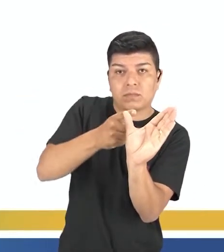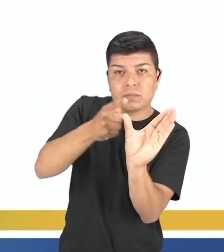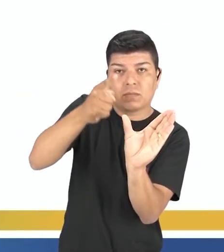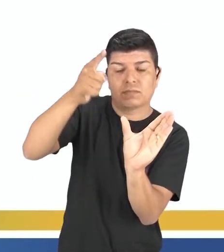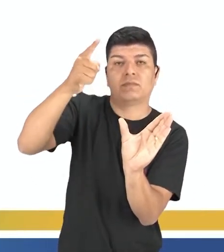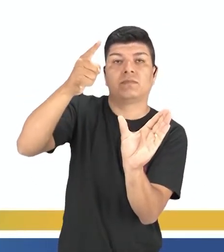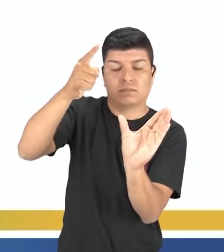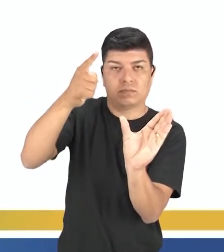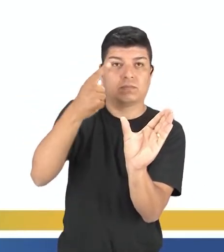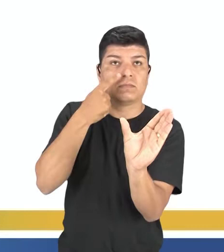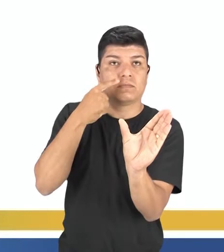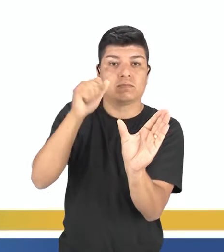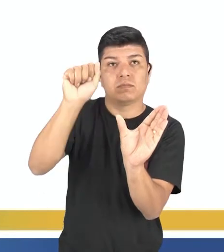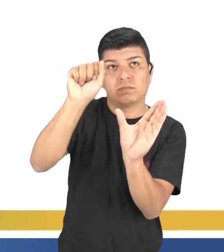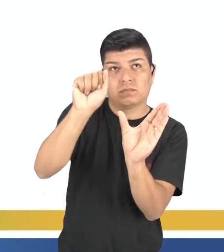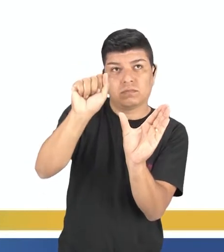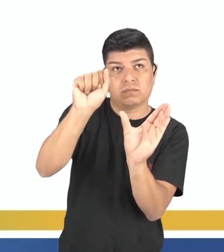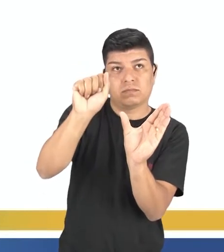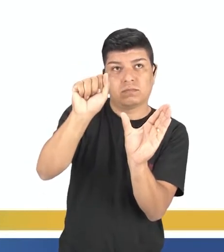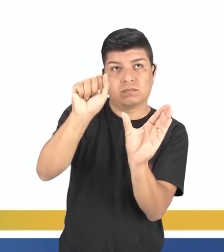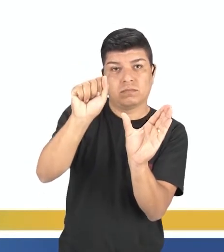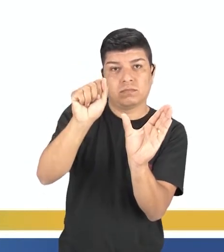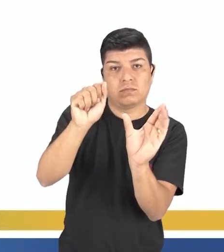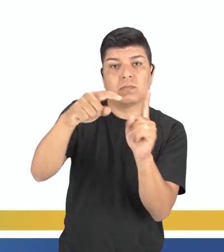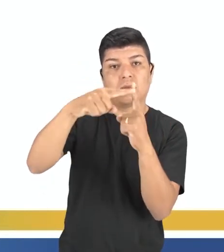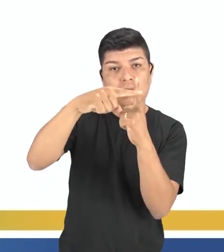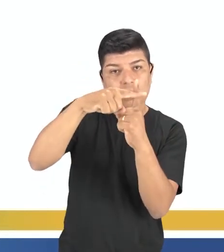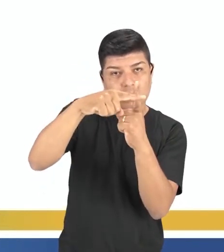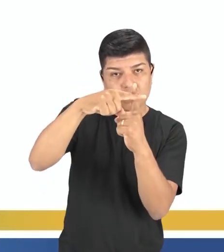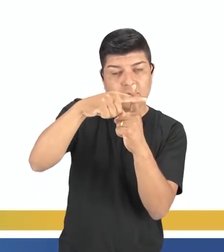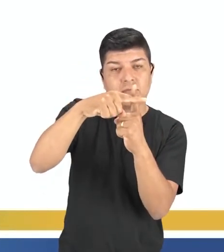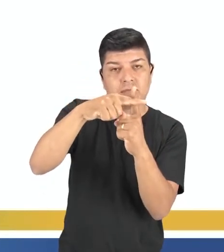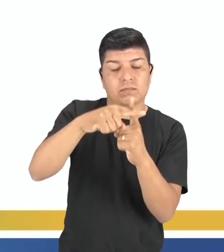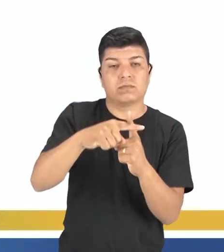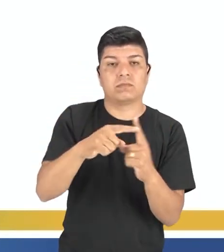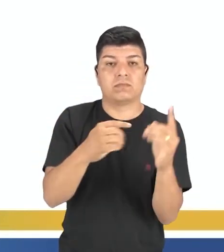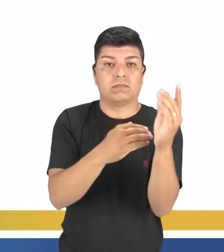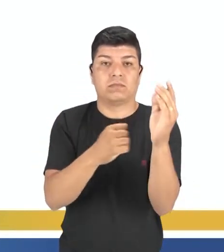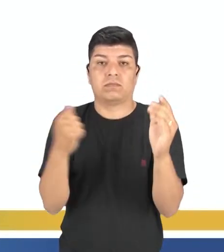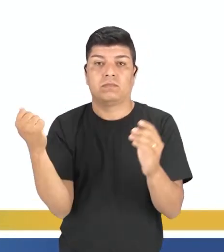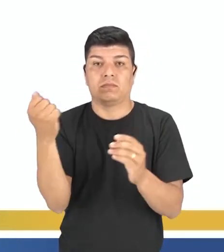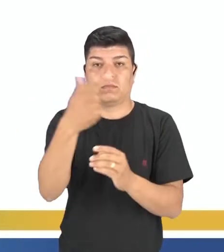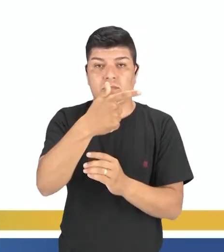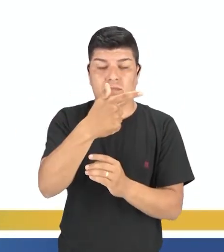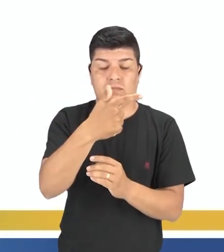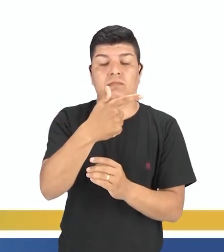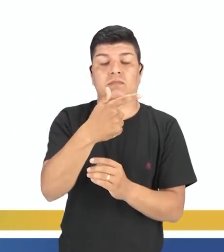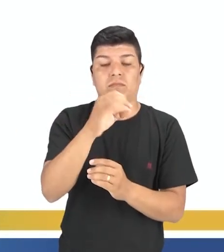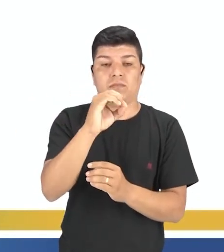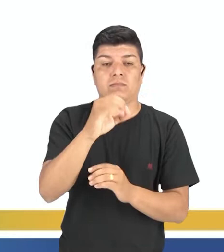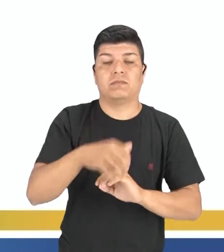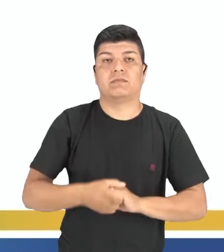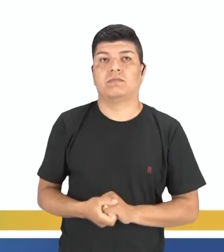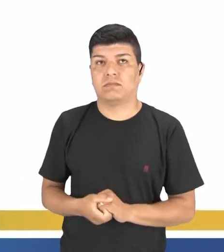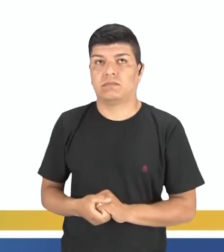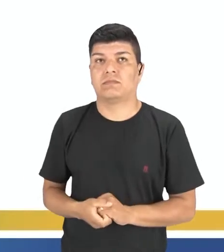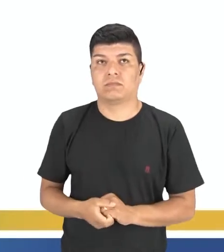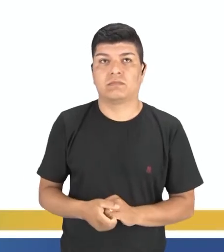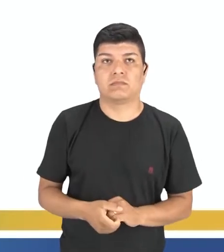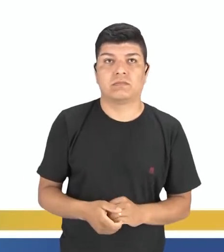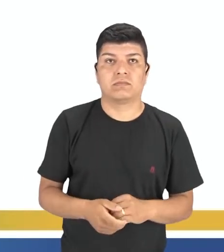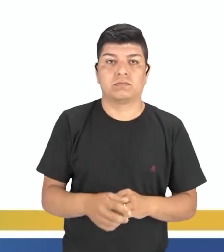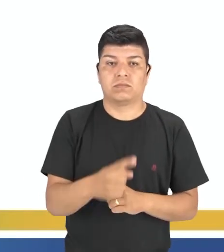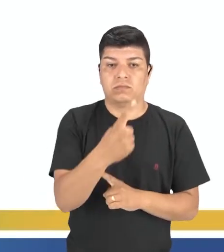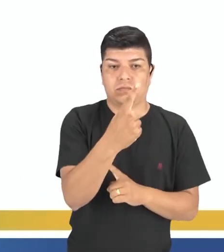tendo em vista que o a é positivo, maior que zero. As raízes